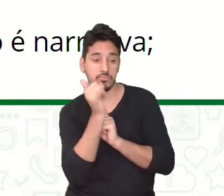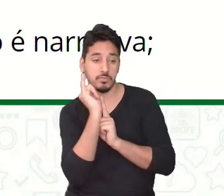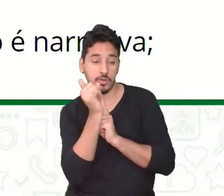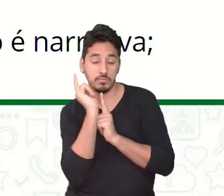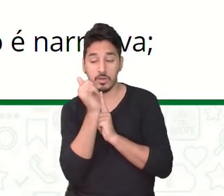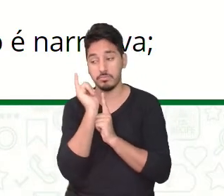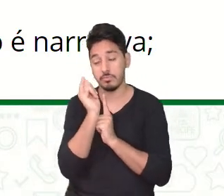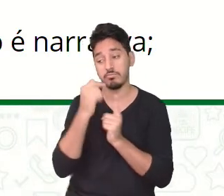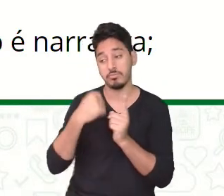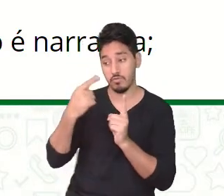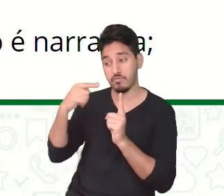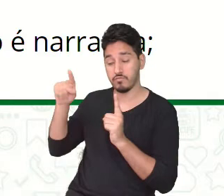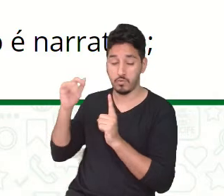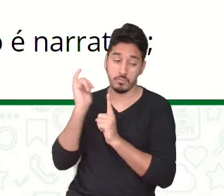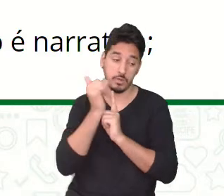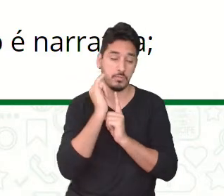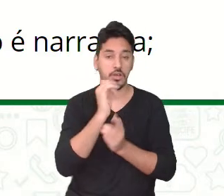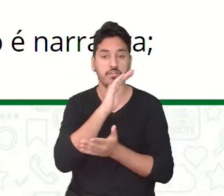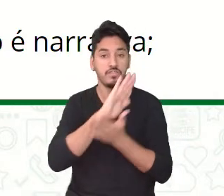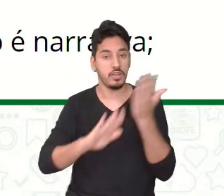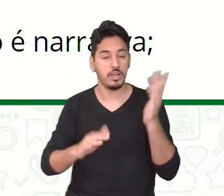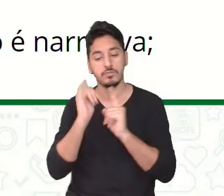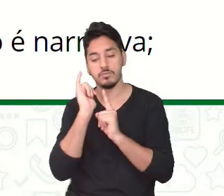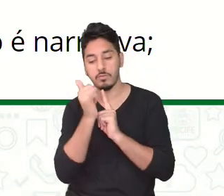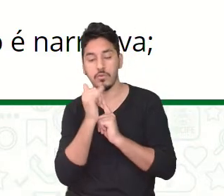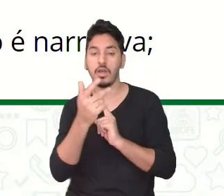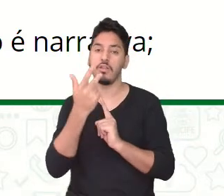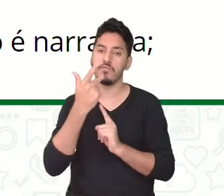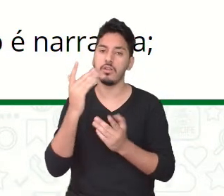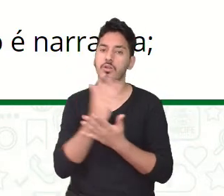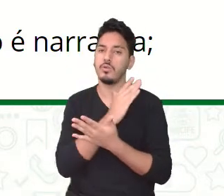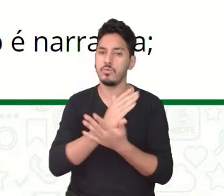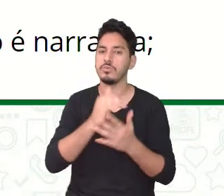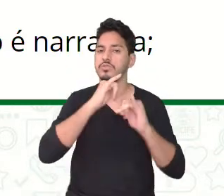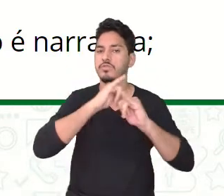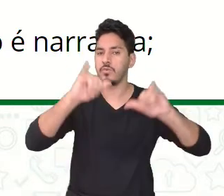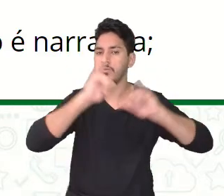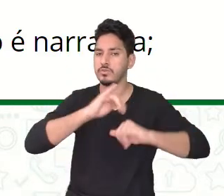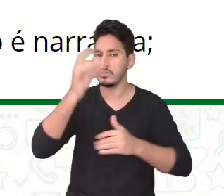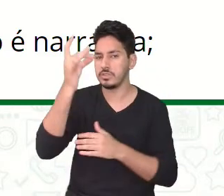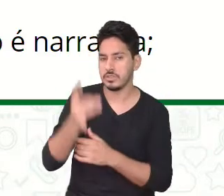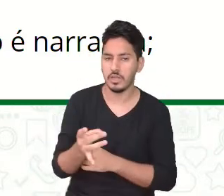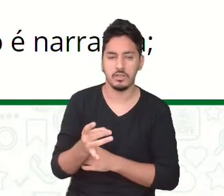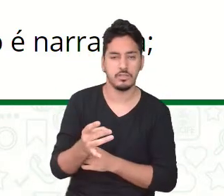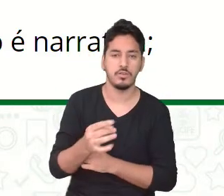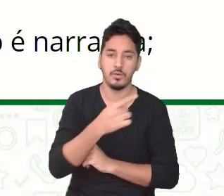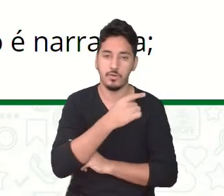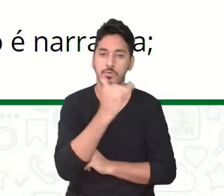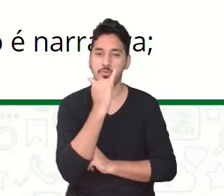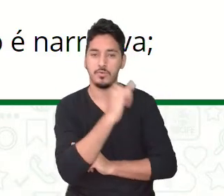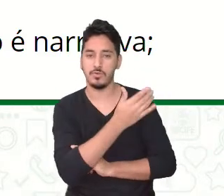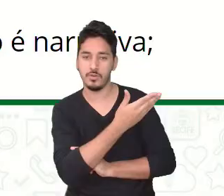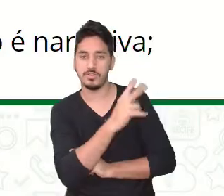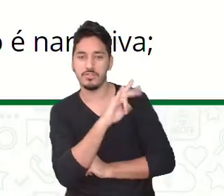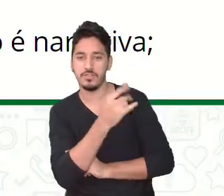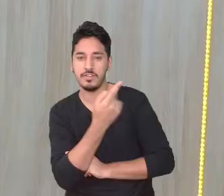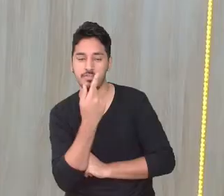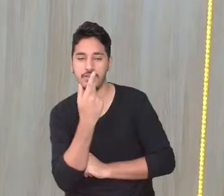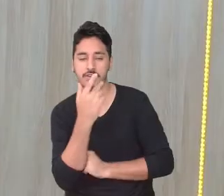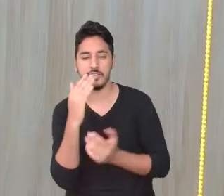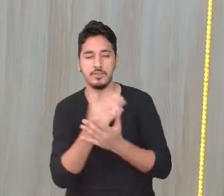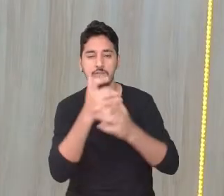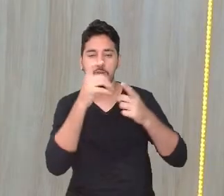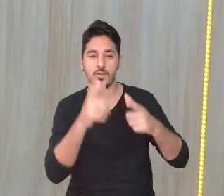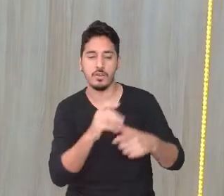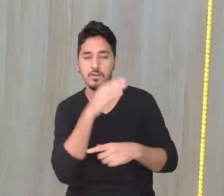contando a viagem, ela dá algumas informações precisas, como Yolanda vai dar, né, dos lugares que